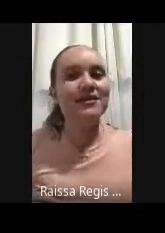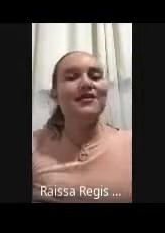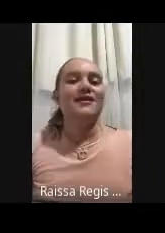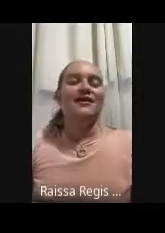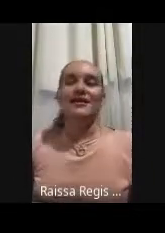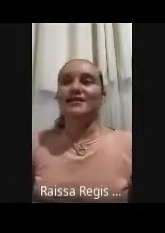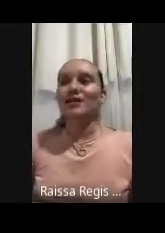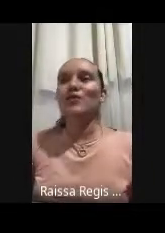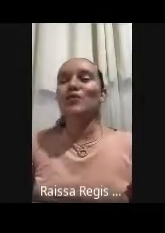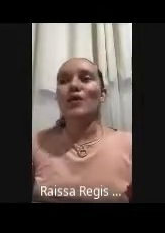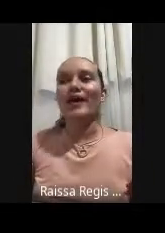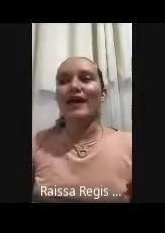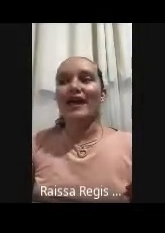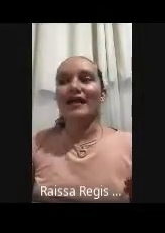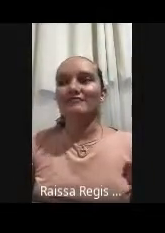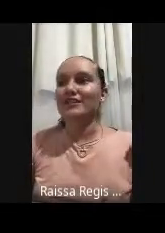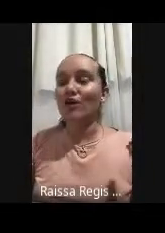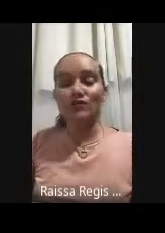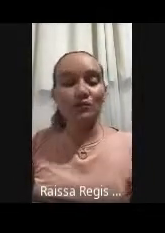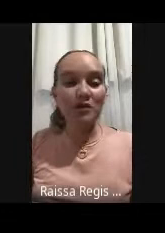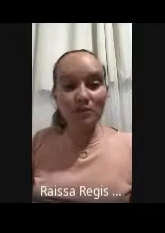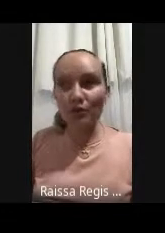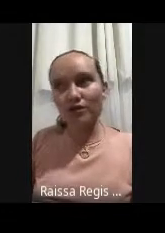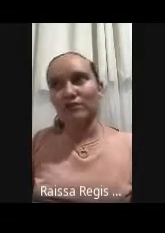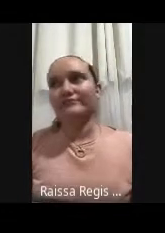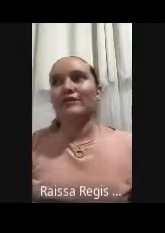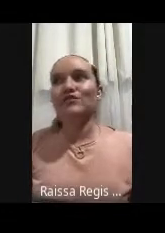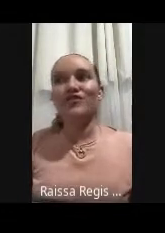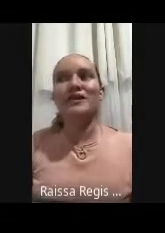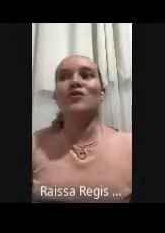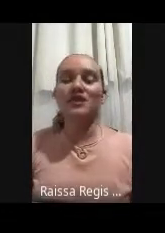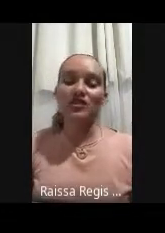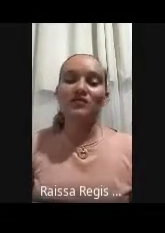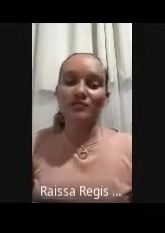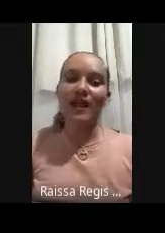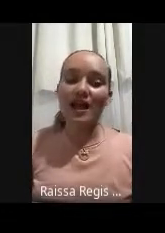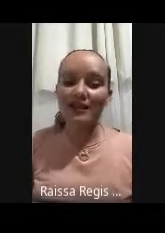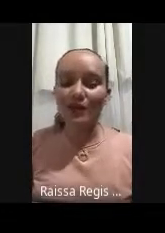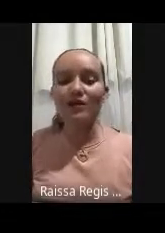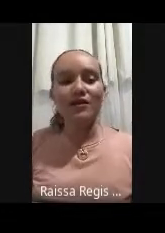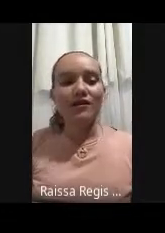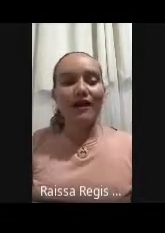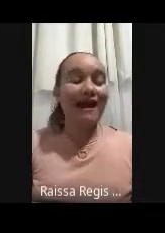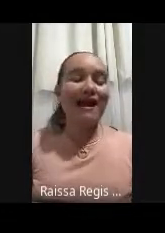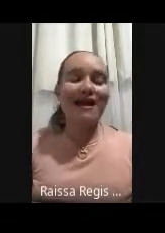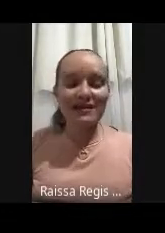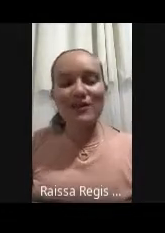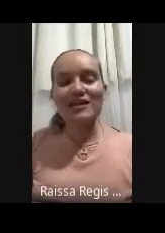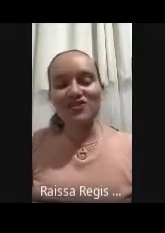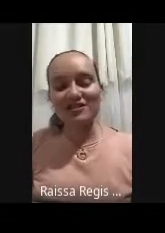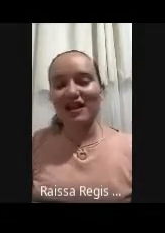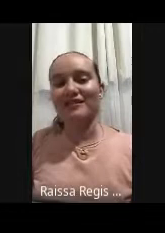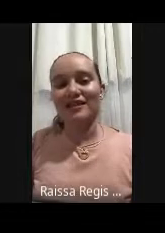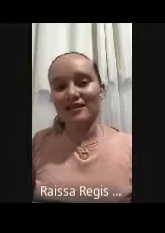mais. Então, contribui muito para o desenvolvimento cognitivo a língua, a